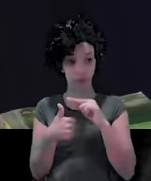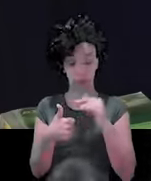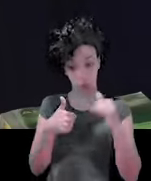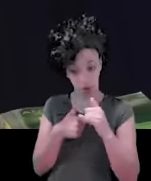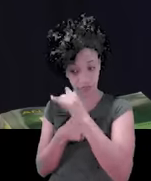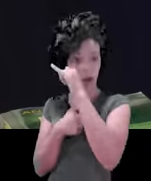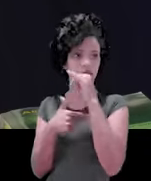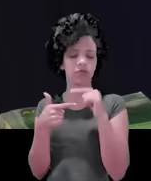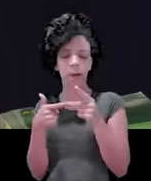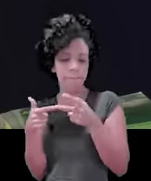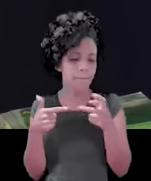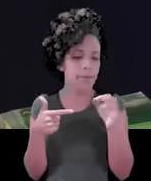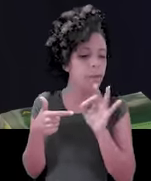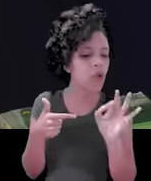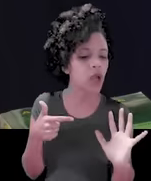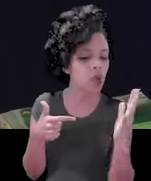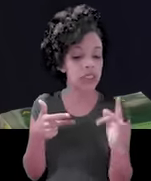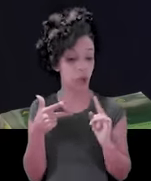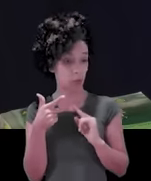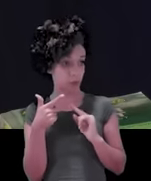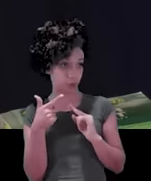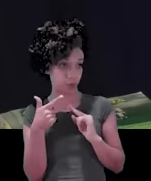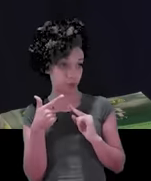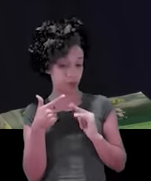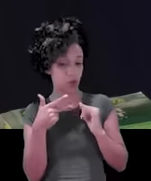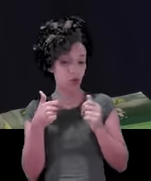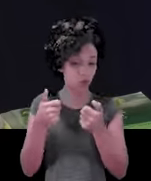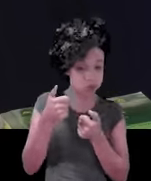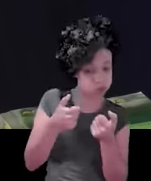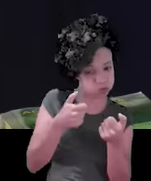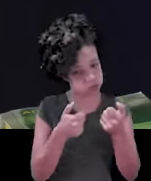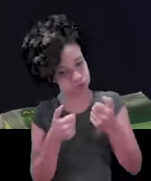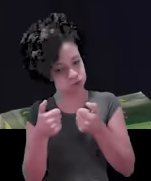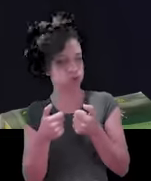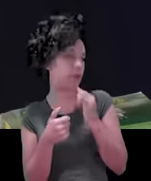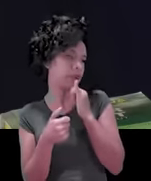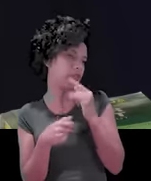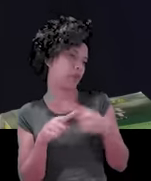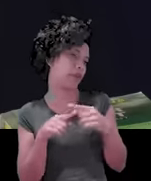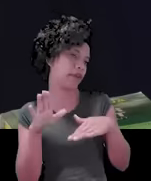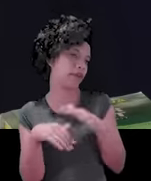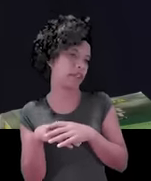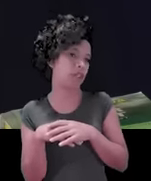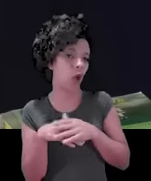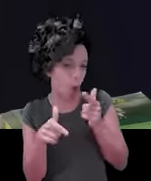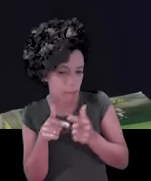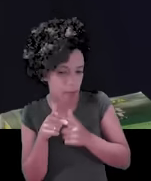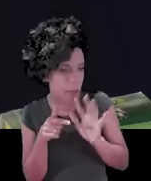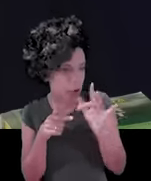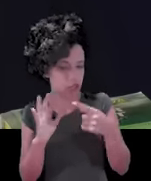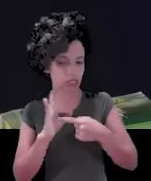o avião segundo gente fica o que aconteceu terceiro navega que é por exemplo porque às vezes durante a pane